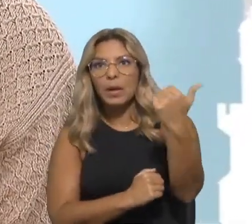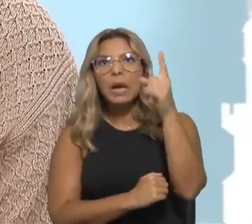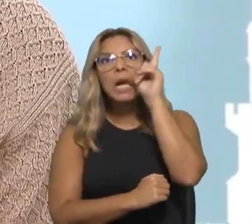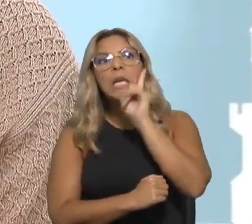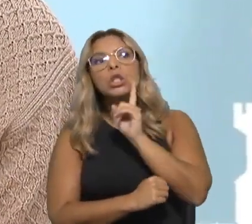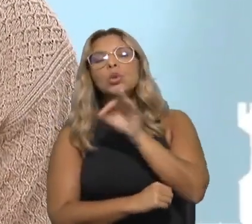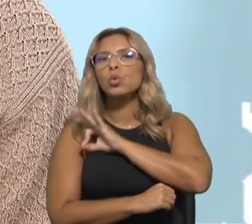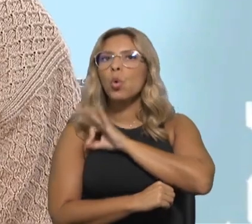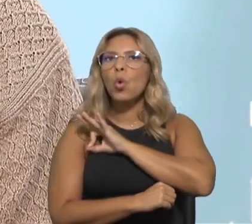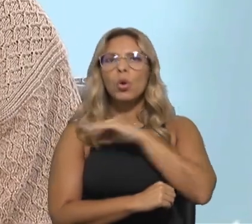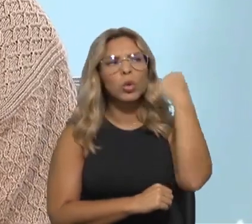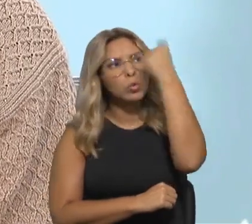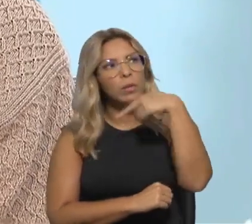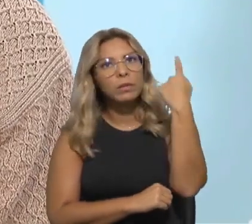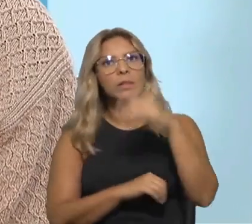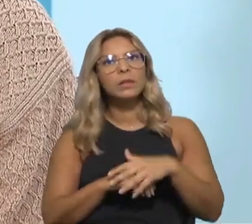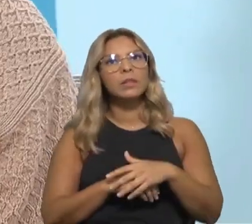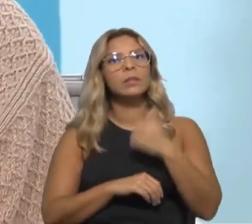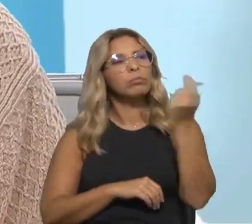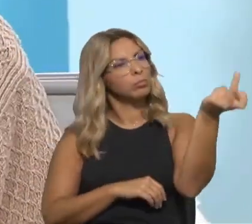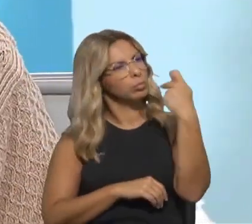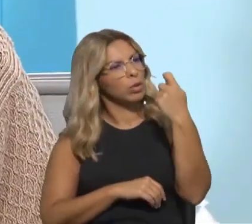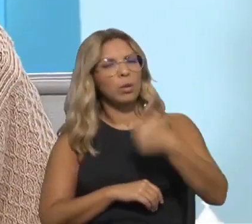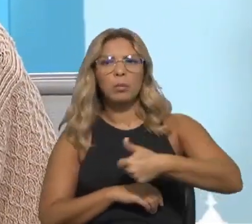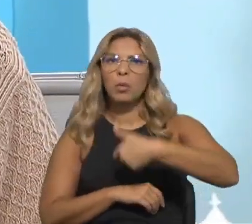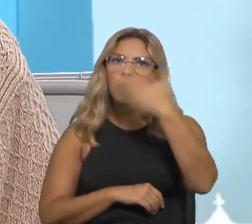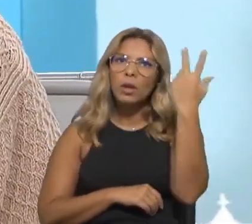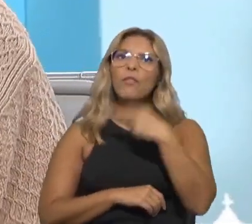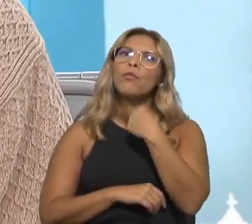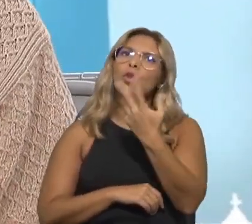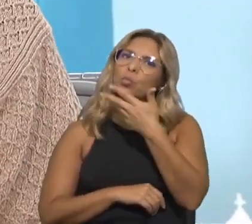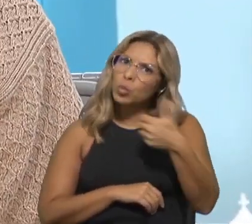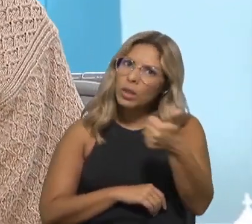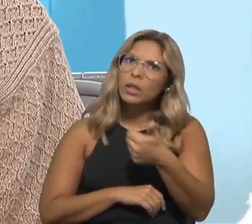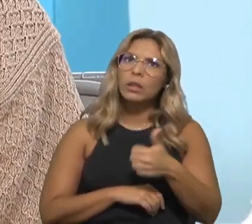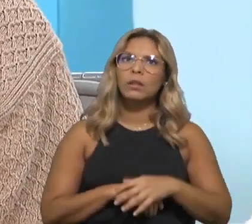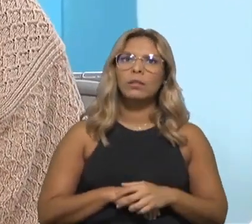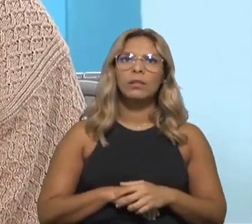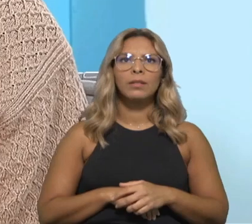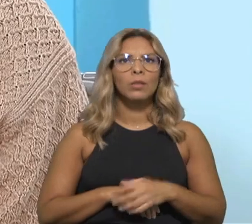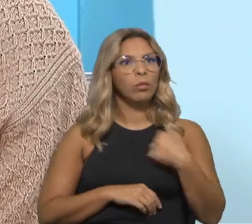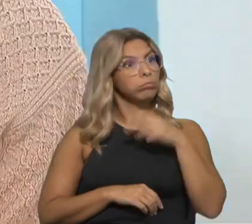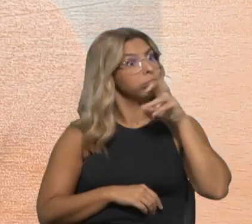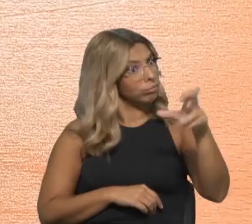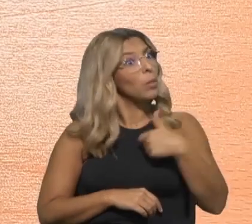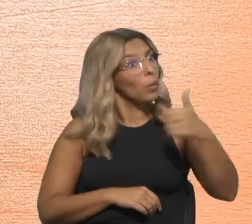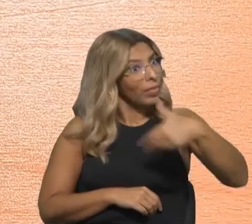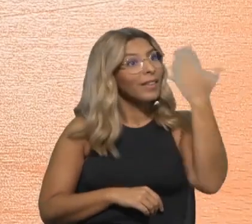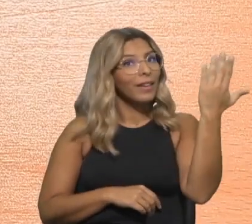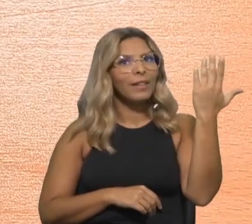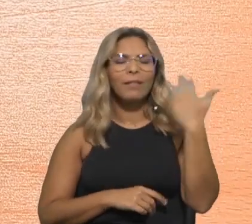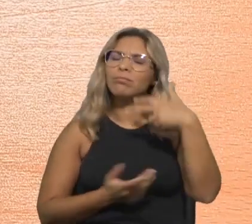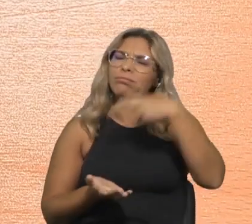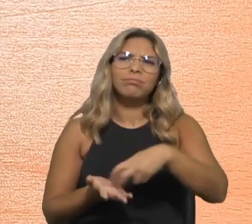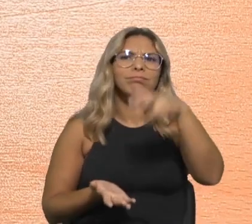uma senhora e a senhora dizia-me Bom dia tinha uma voz bonita e eu respondi bom dia e continuava o meu